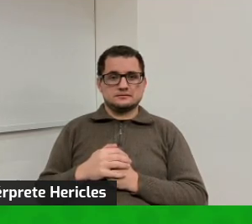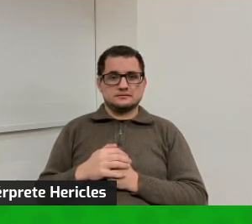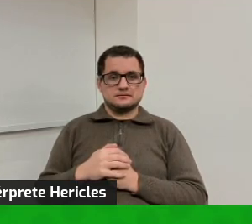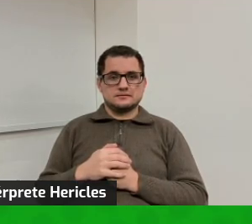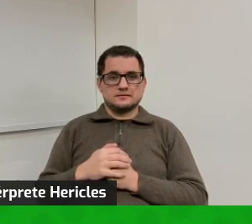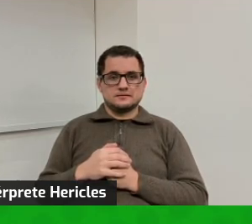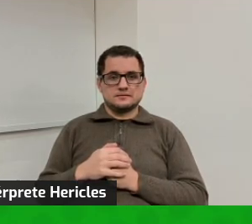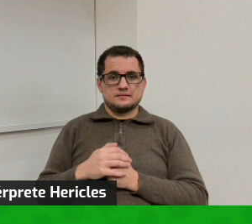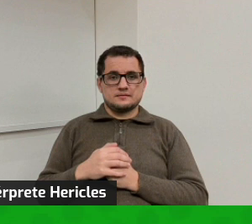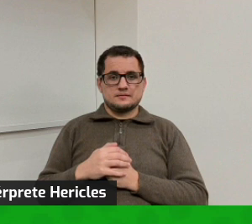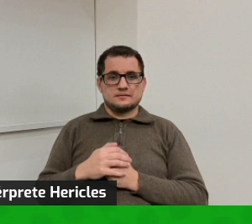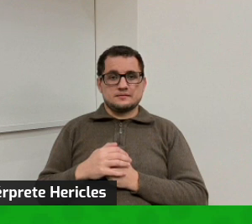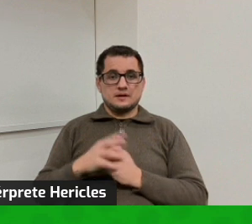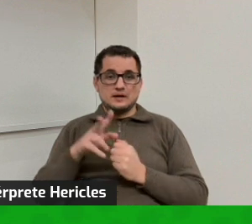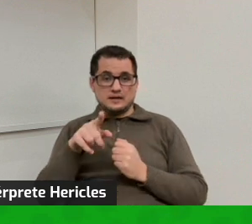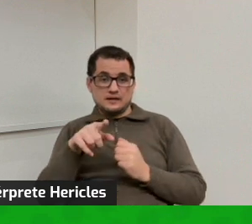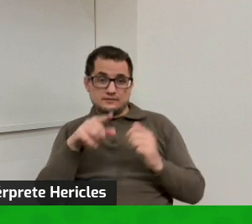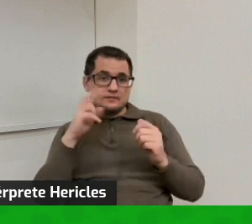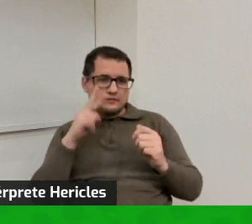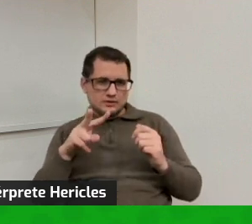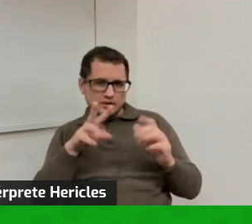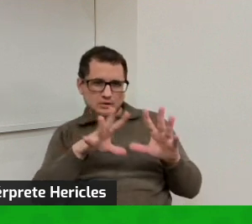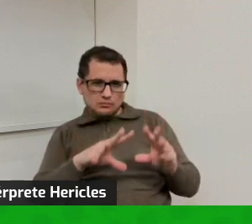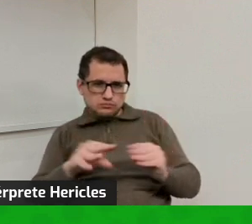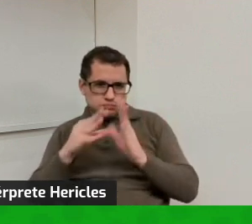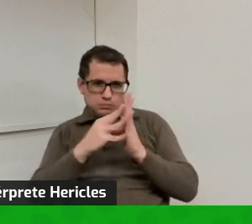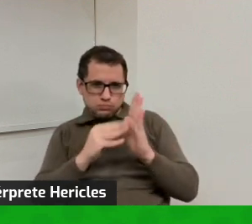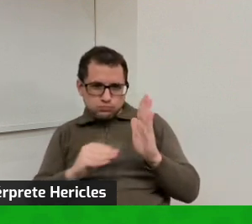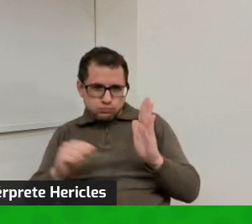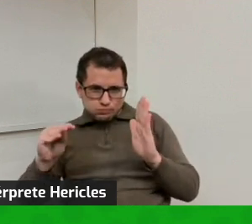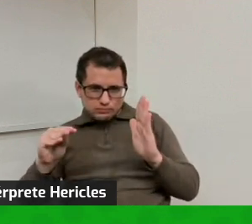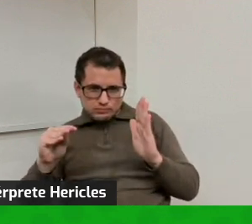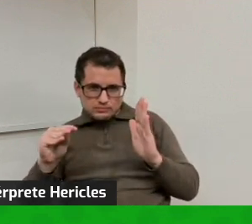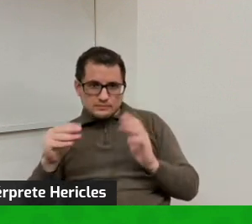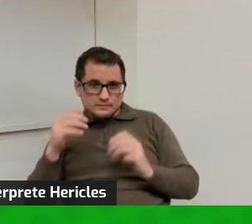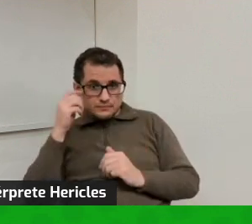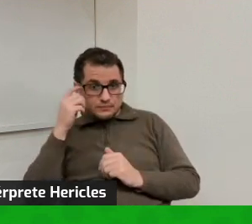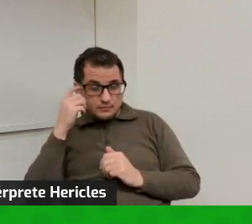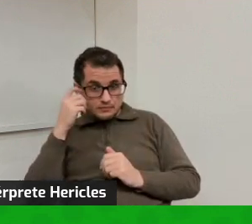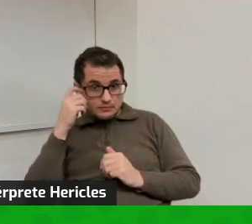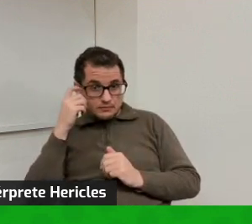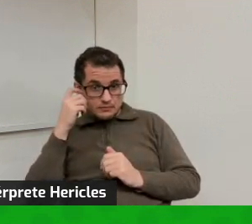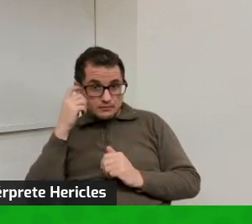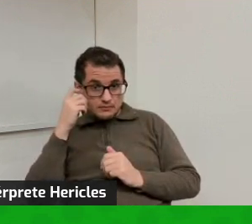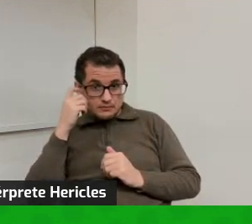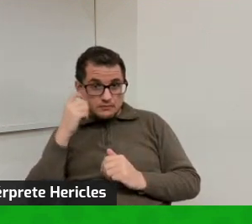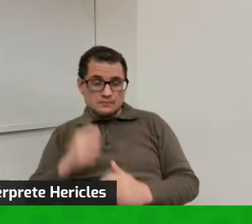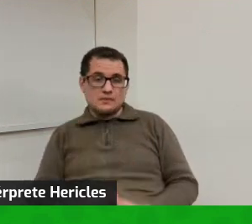dar um OK e copiou lá para outro documento. Deixa eu ver no copiar aqui,